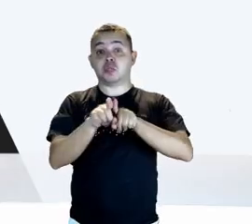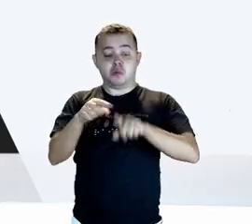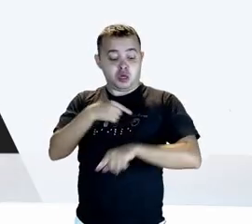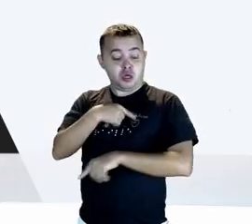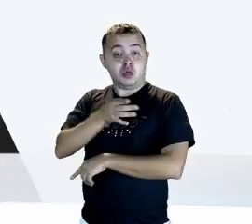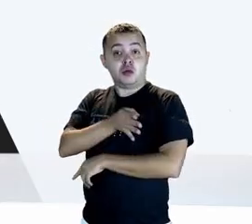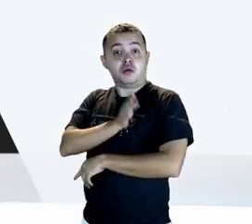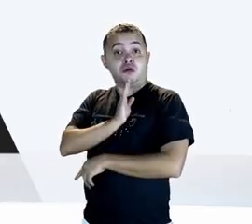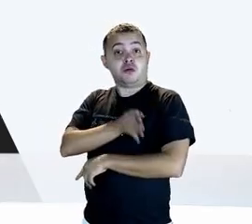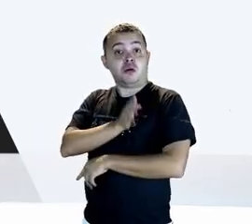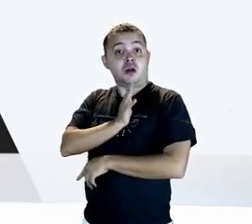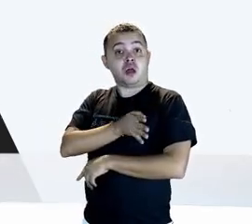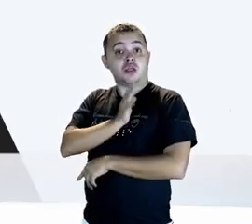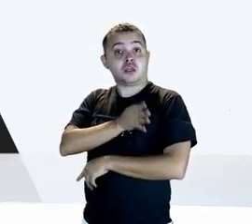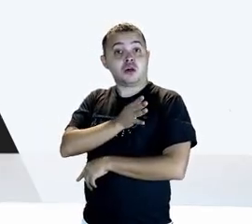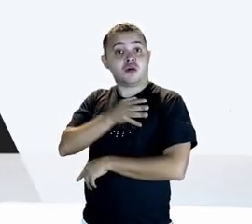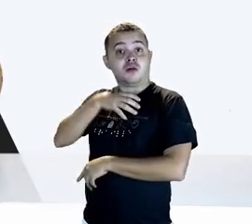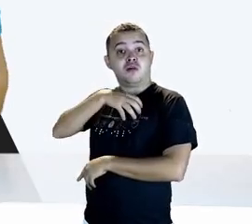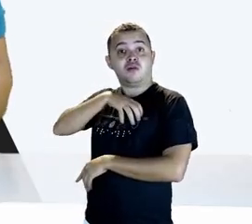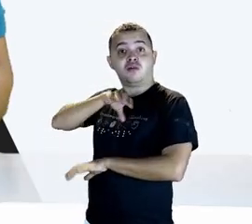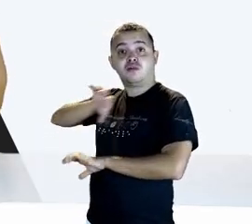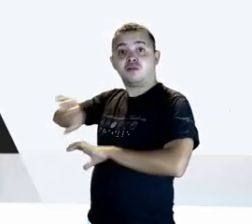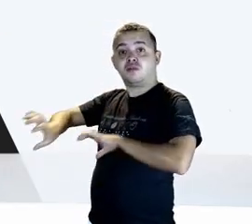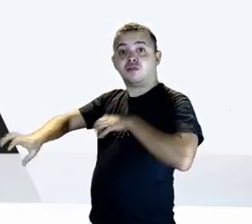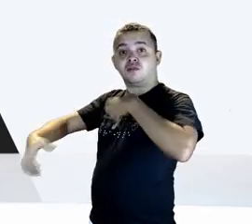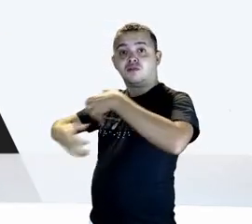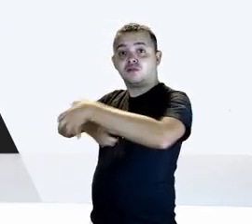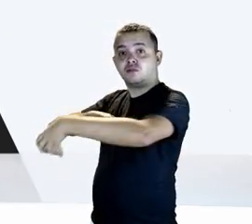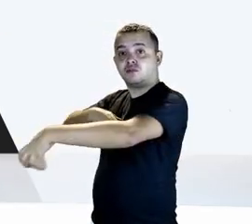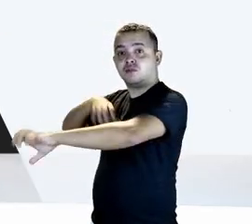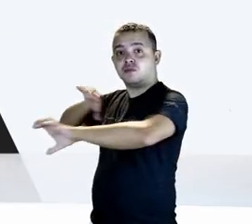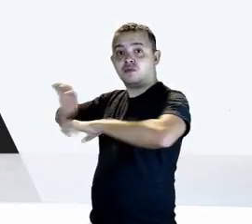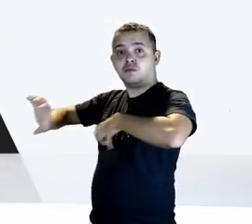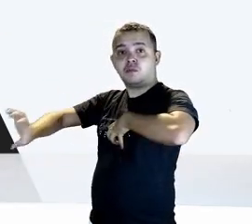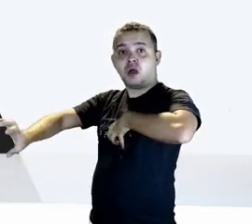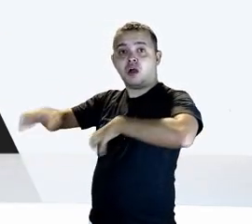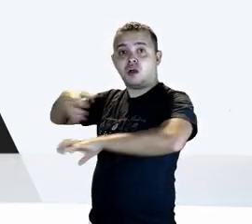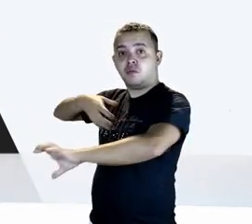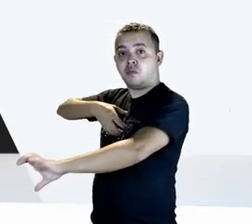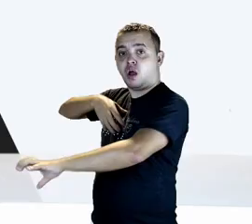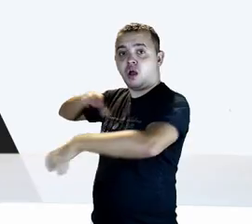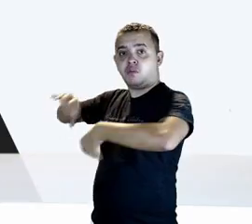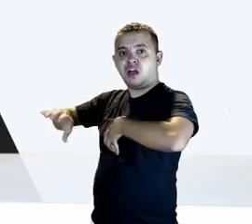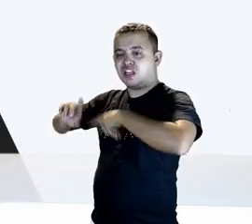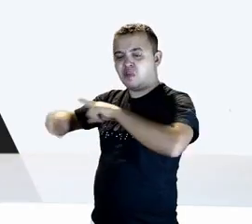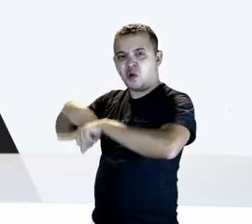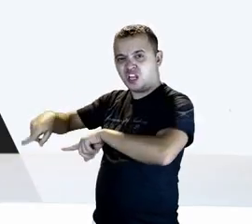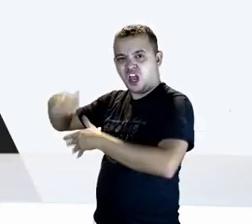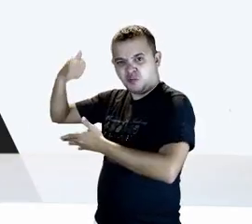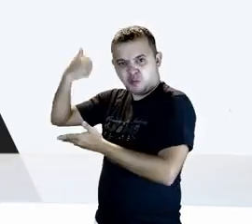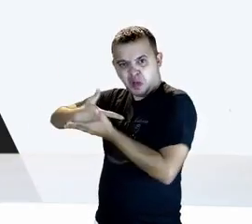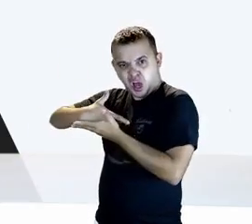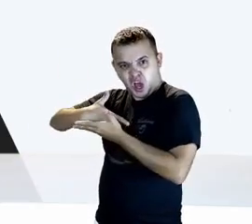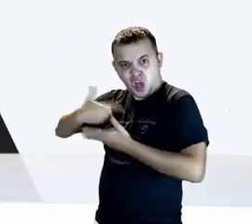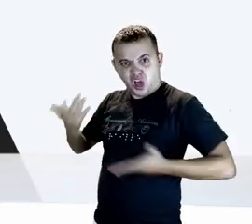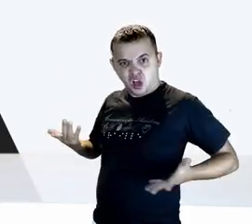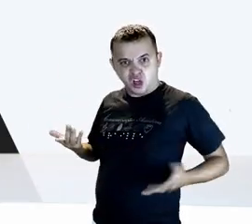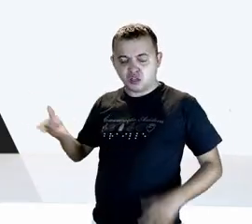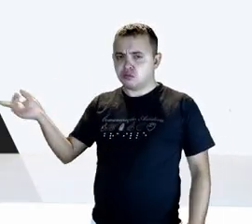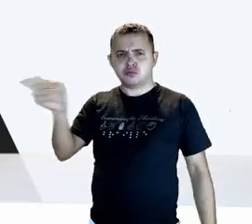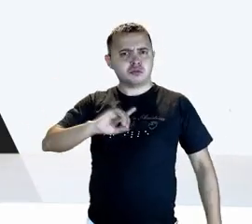coração para prestar socorro sem querer receber nada em troca. O